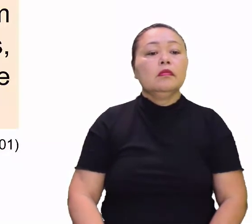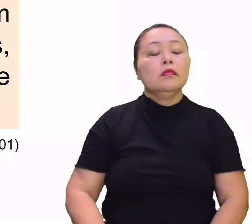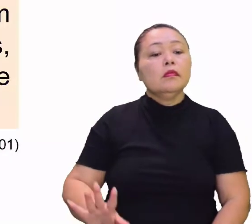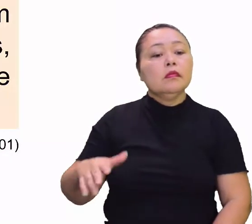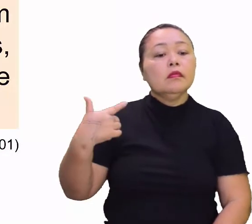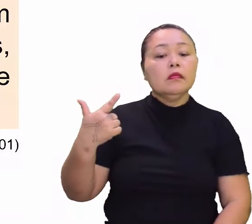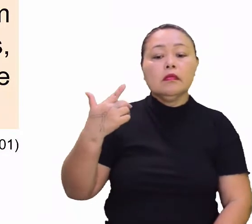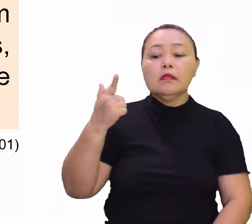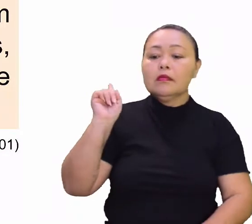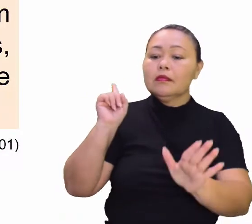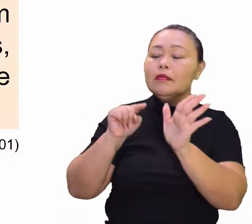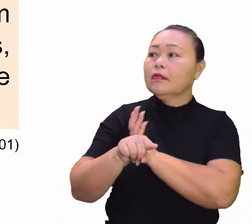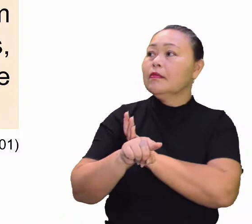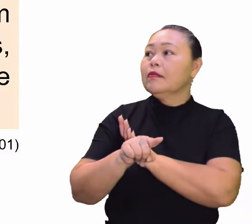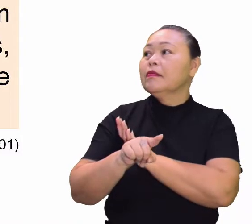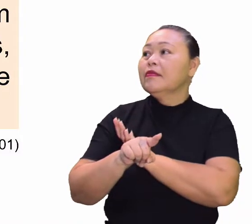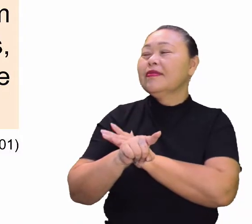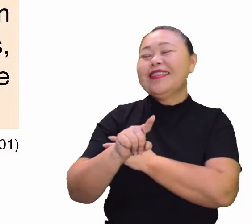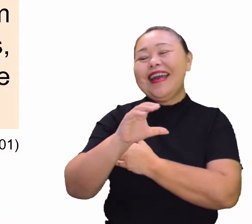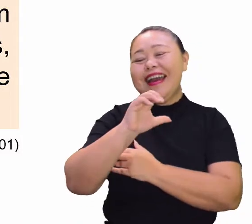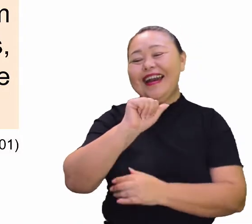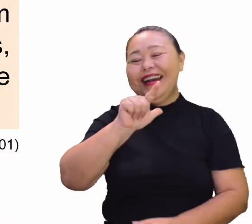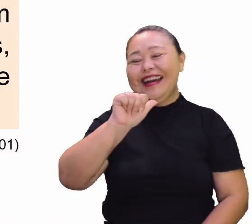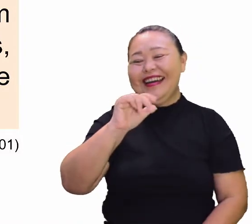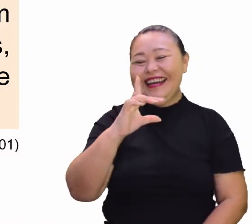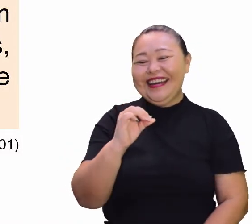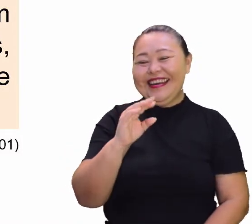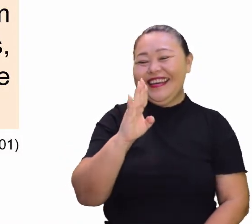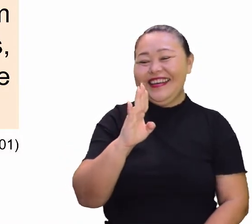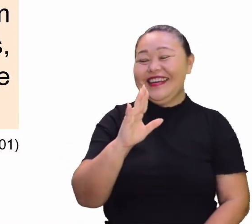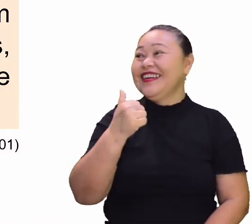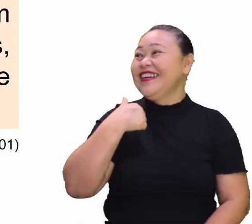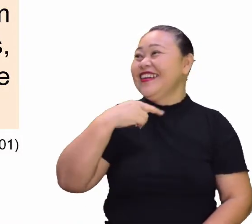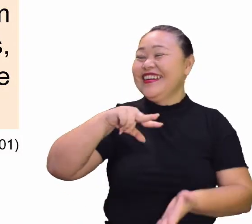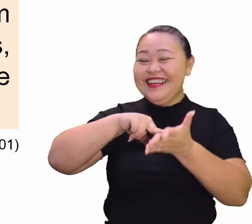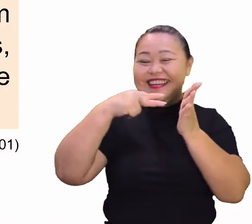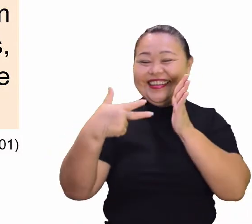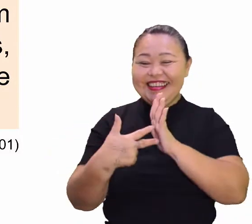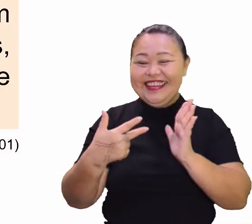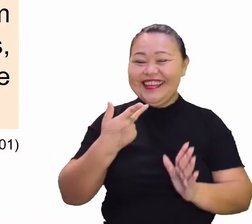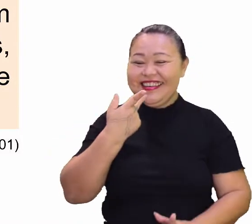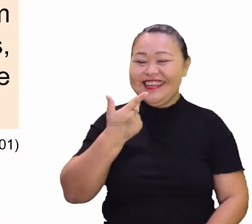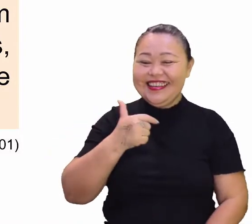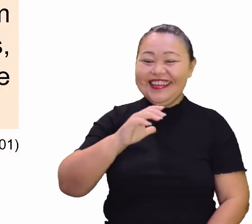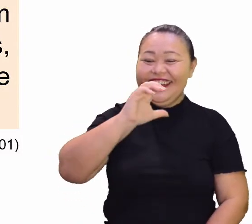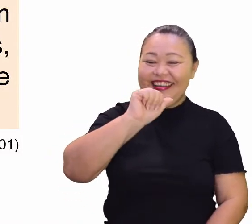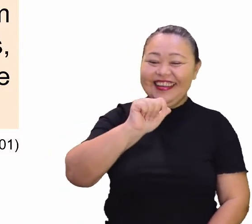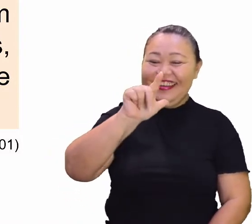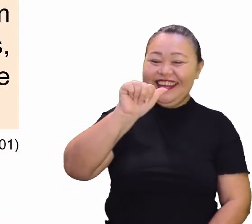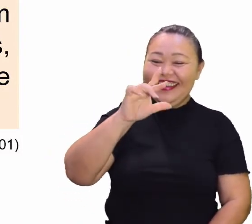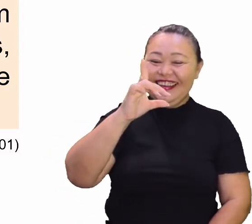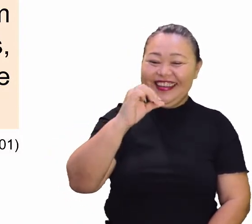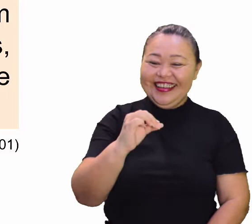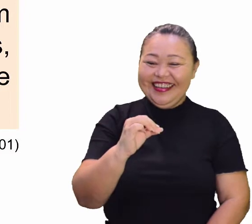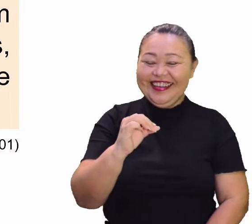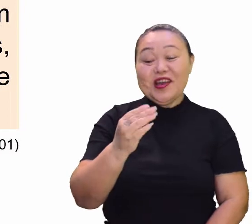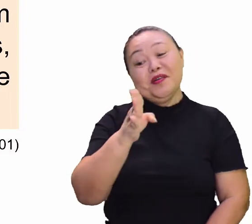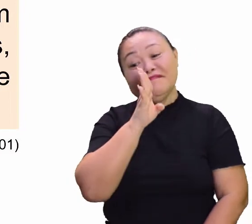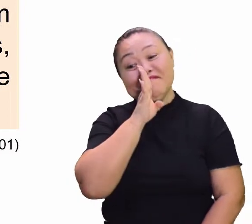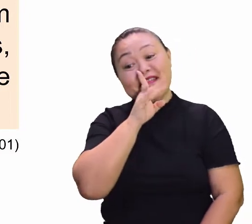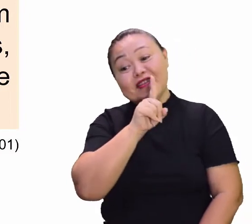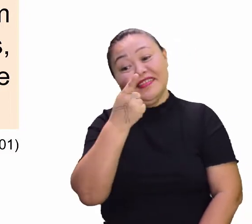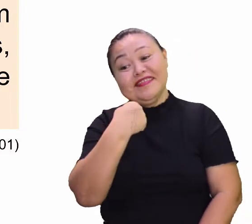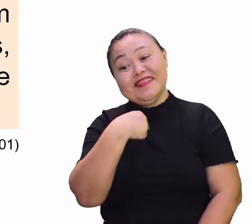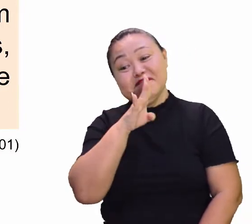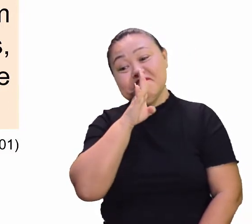Não, Rogério, eu precisava que tu ia perguntar o que é calado. Fala aí, professor Jorge, já que você falou, bora? Você, inclusive, estava muito calado.